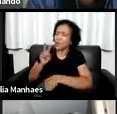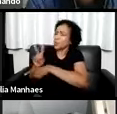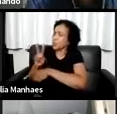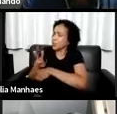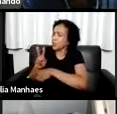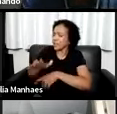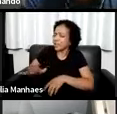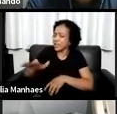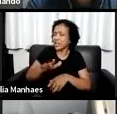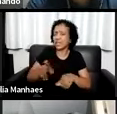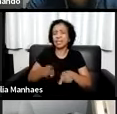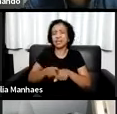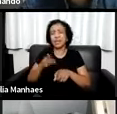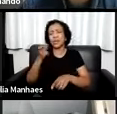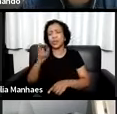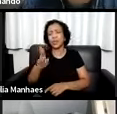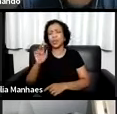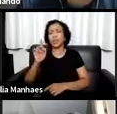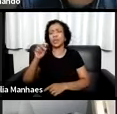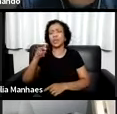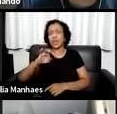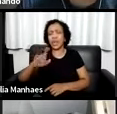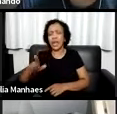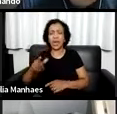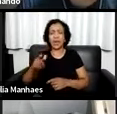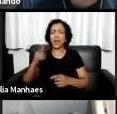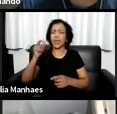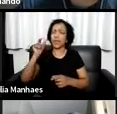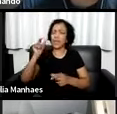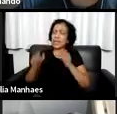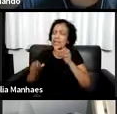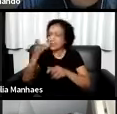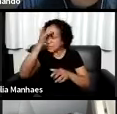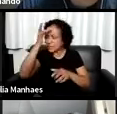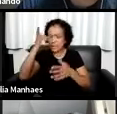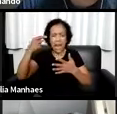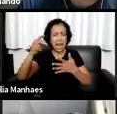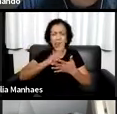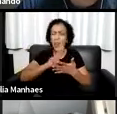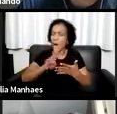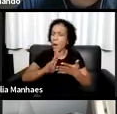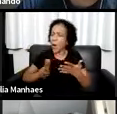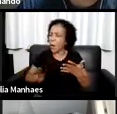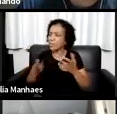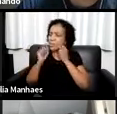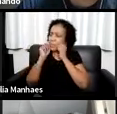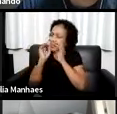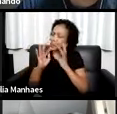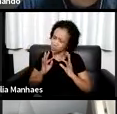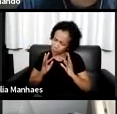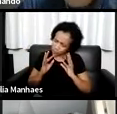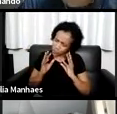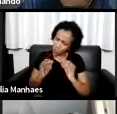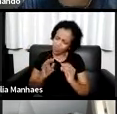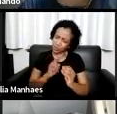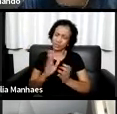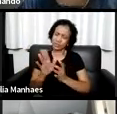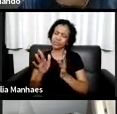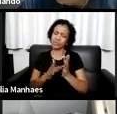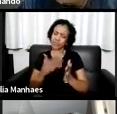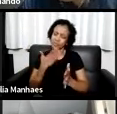Senhor amado, ajuda essas pessoas na medida de suas necessidades. Cuida deles, Pai, em nome de Jesus. Eu te peço,